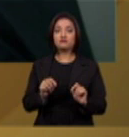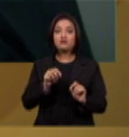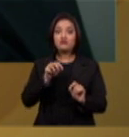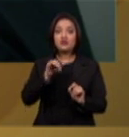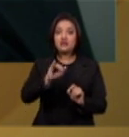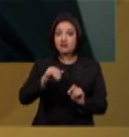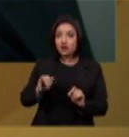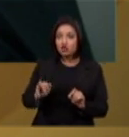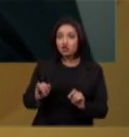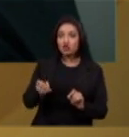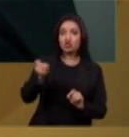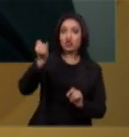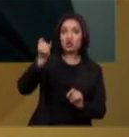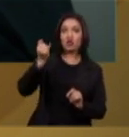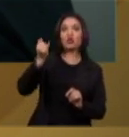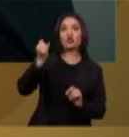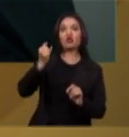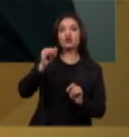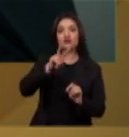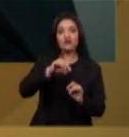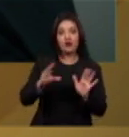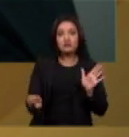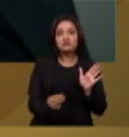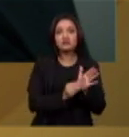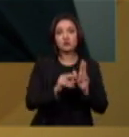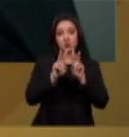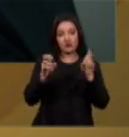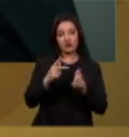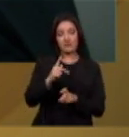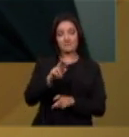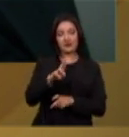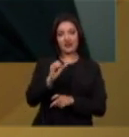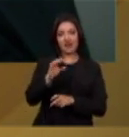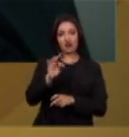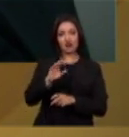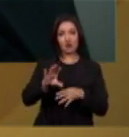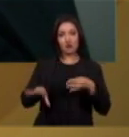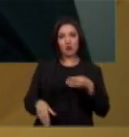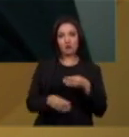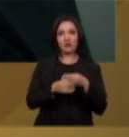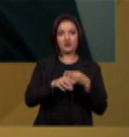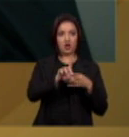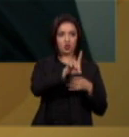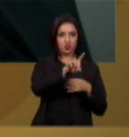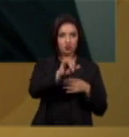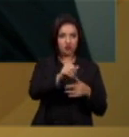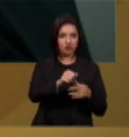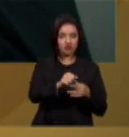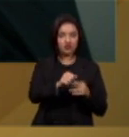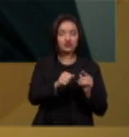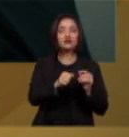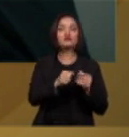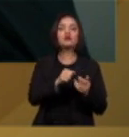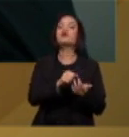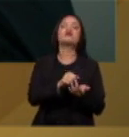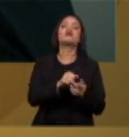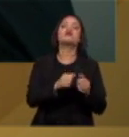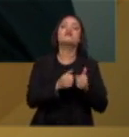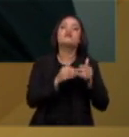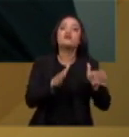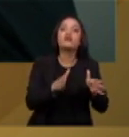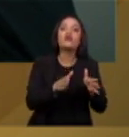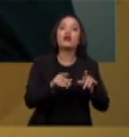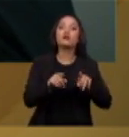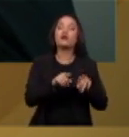incidência ou não de juros de mora em matéria de precatório complementar entre a data da expedição e do